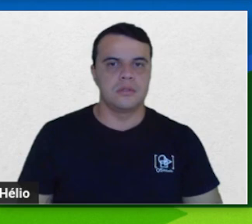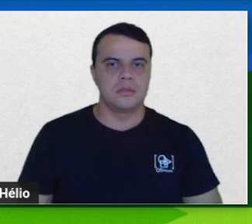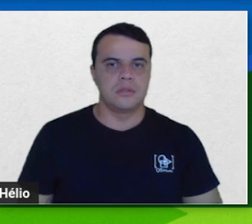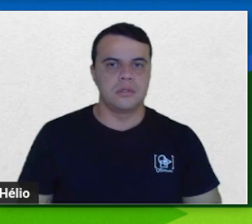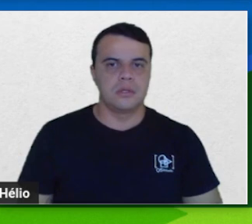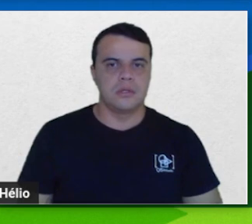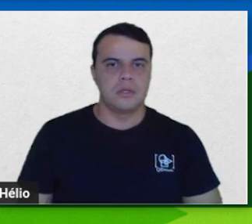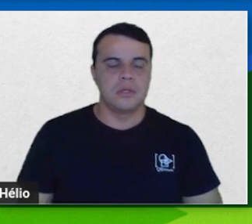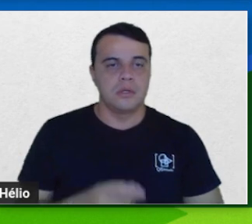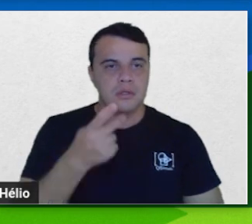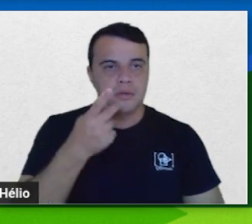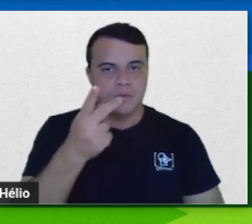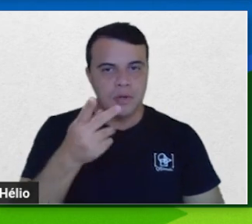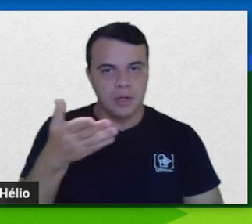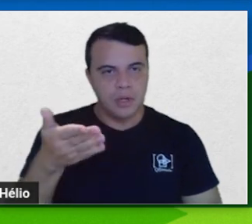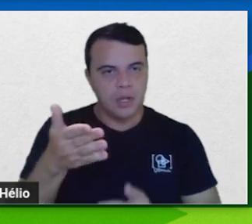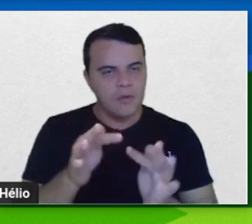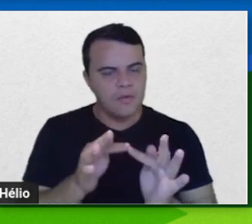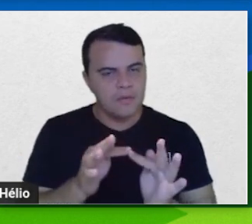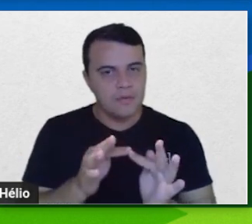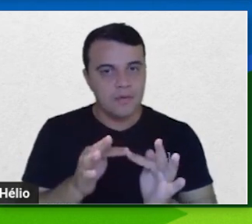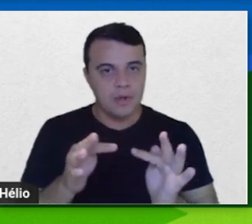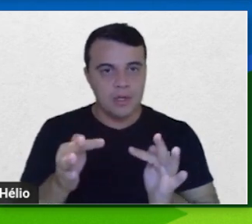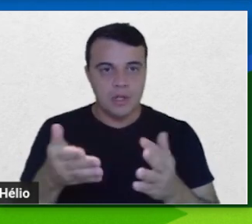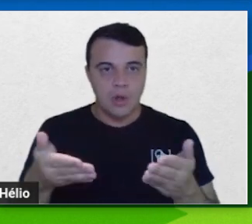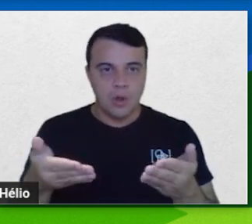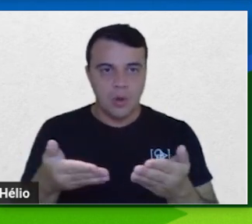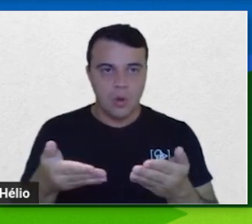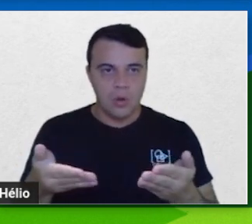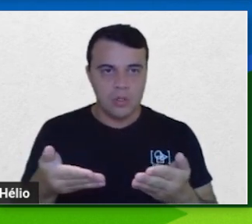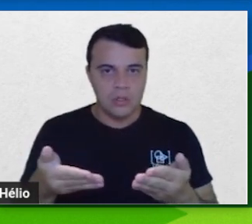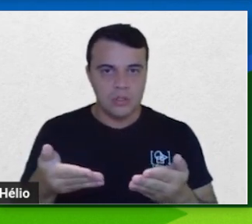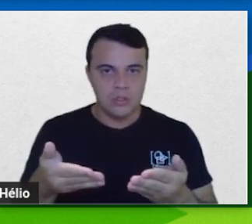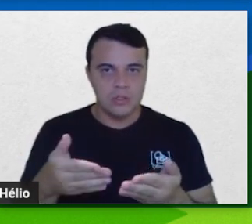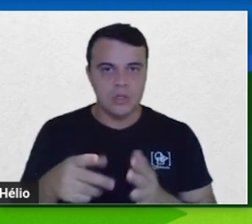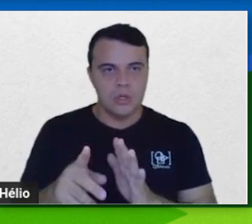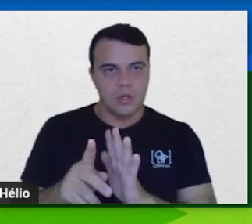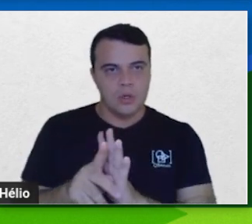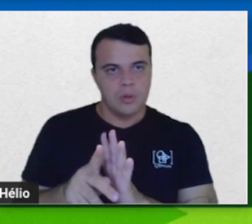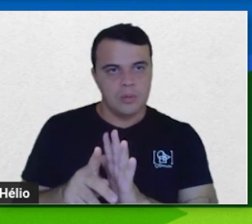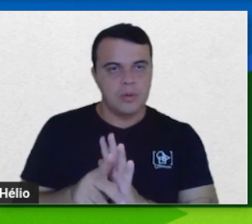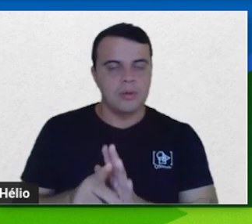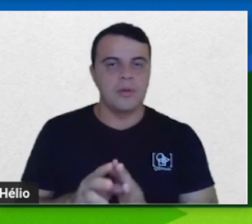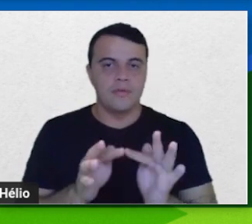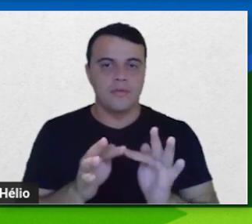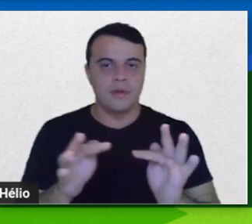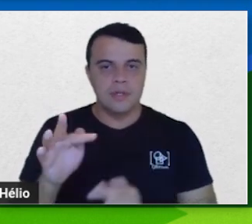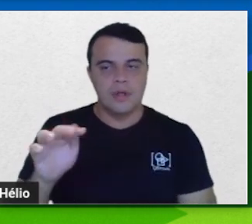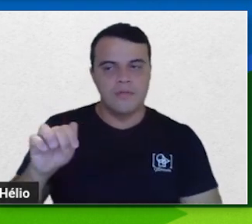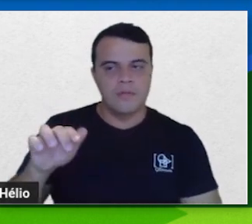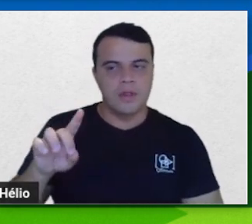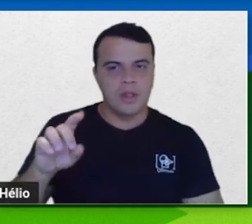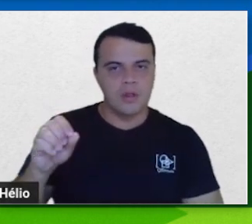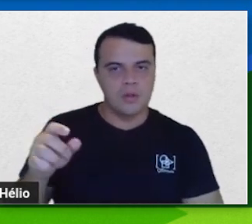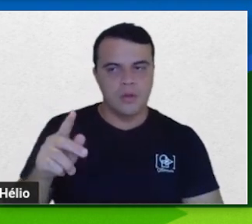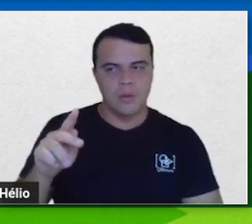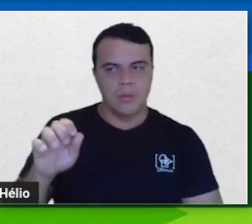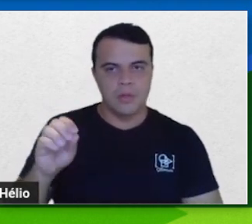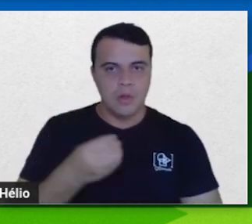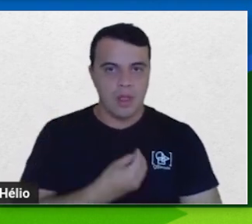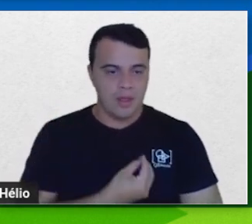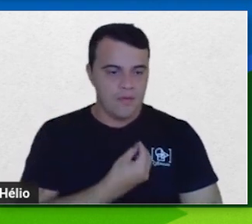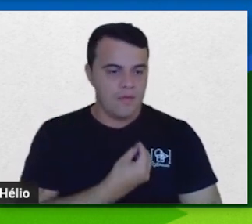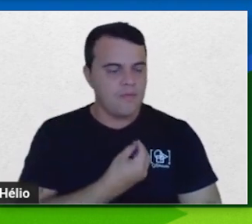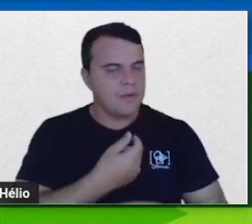E a gente fecha, então, a aula de hoje com uma frase do Fernando Pessoa, que é: viver